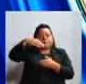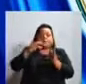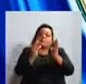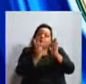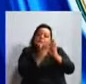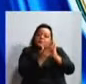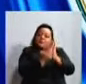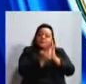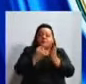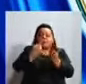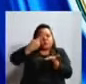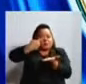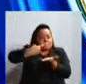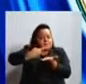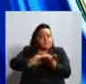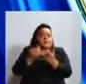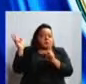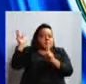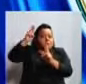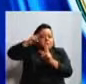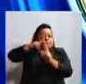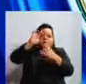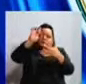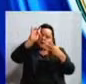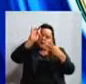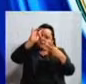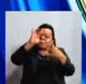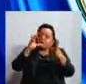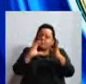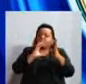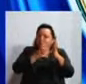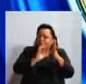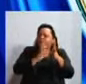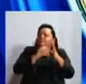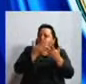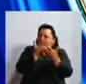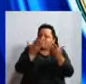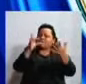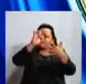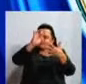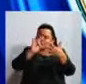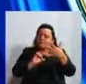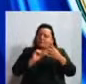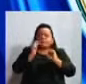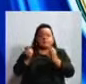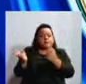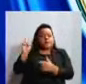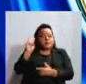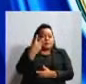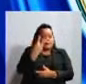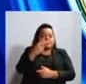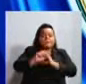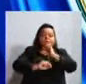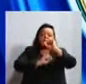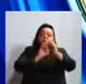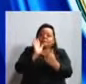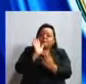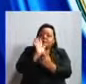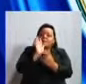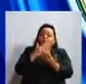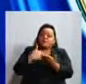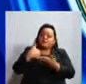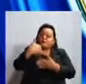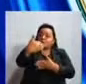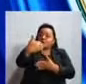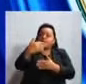combinado em reunião com os representantes de cada partido, a ordem de fala dos candidatos será inversa à das apresentações iniciais.